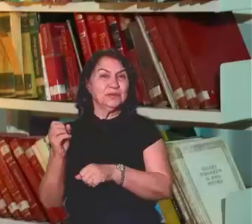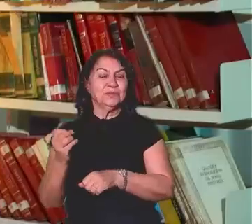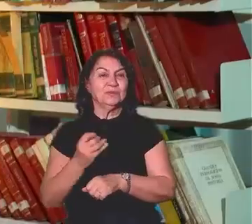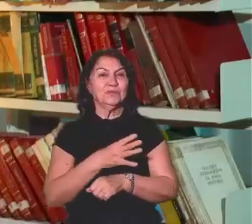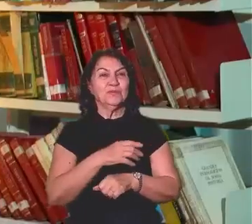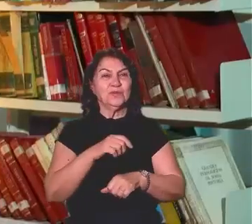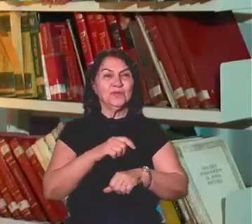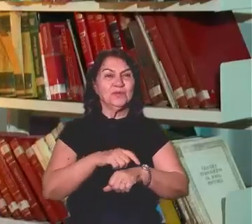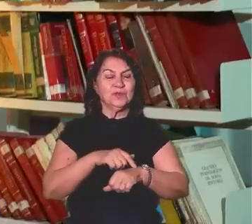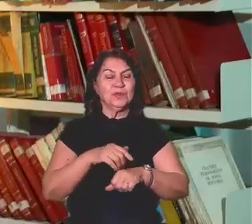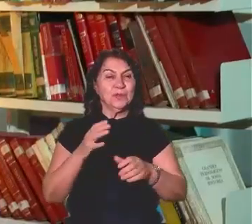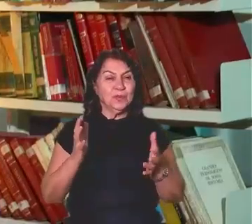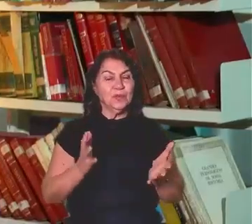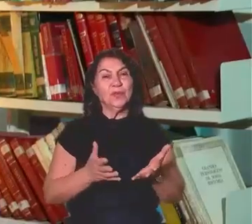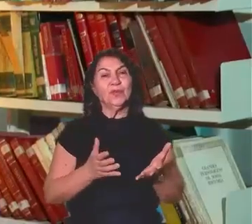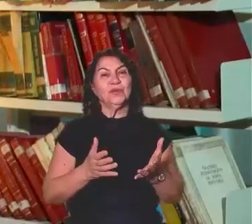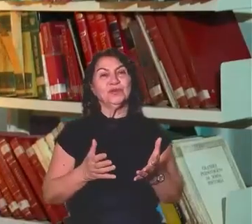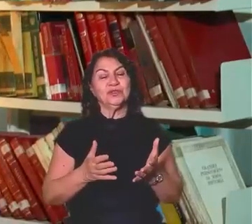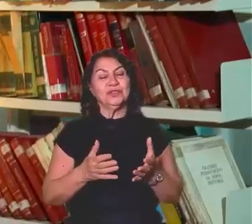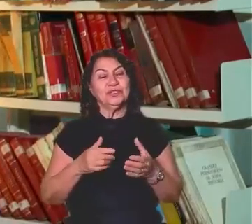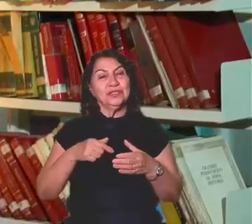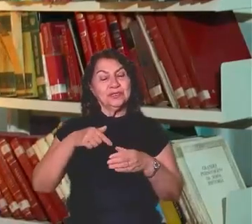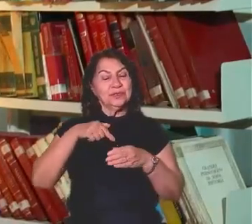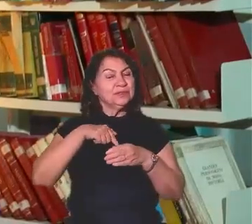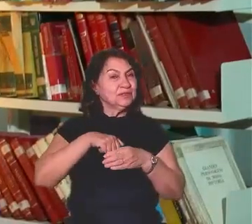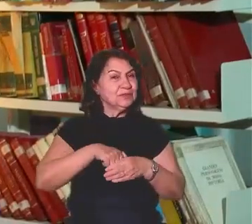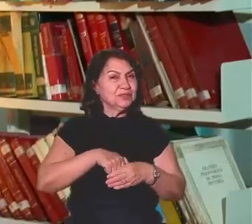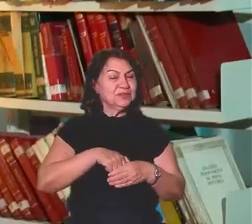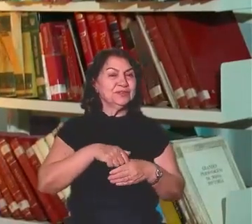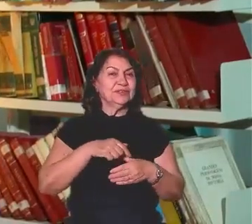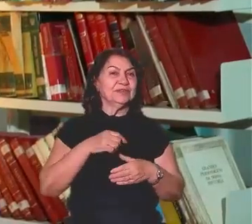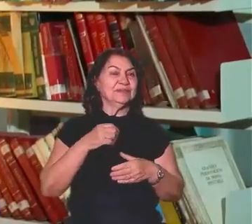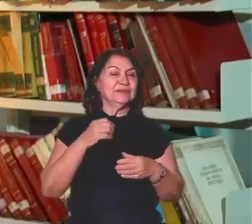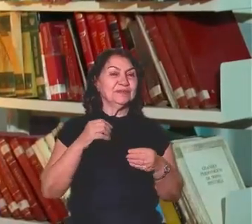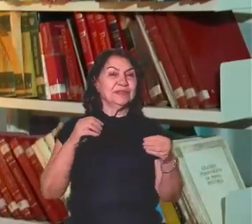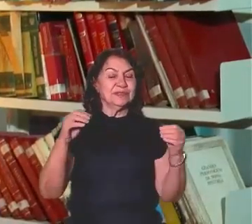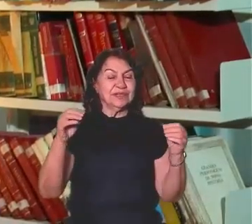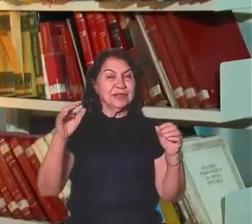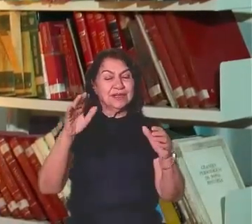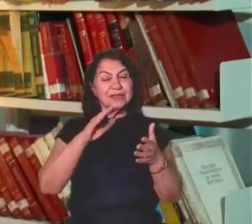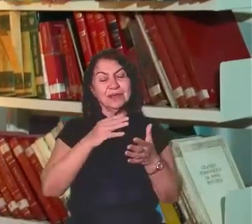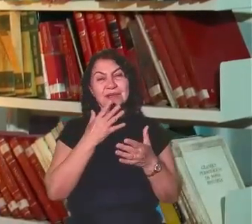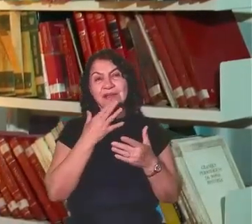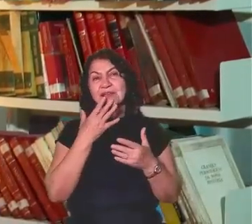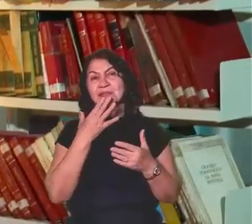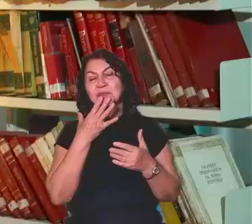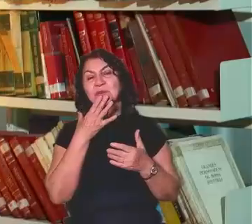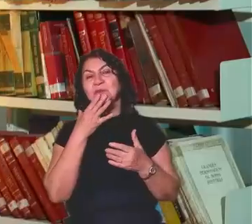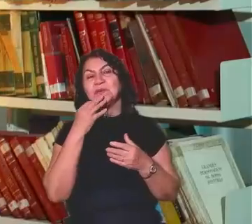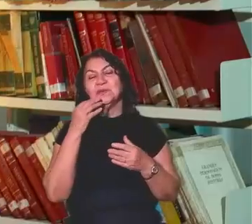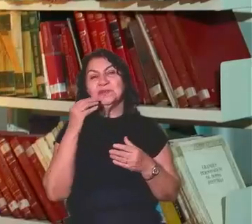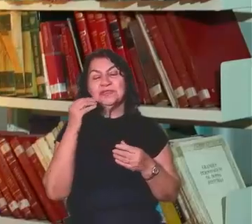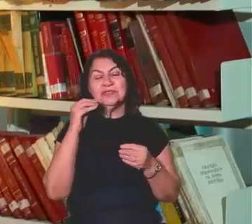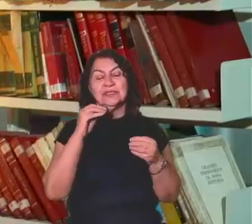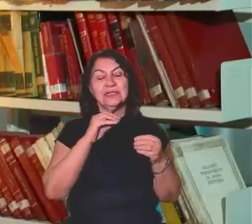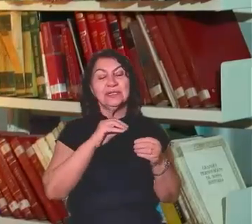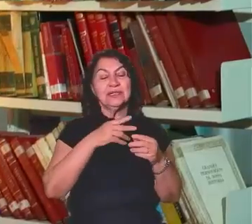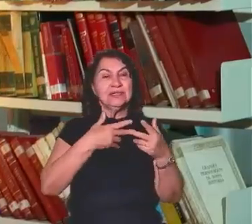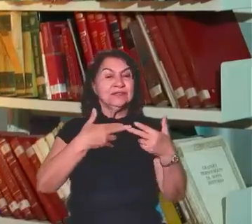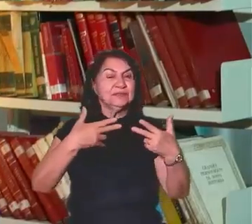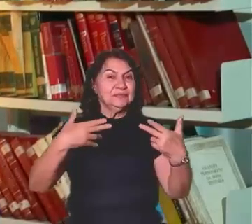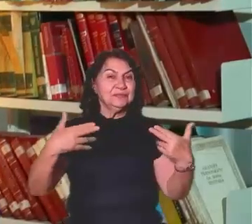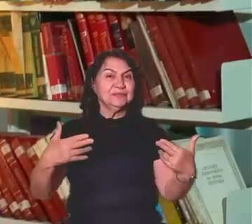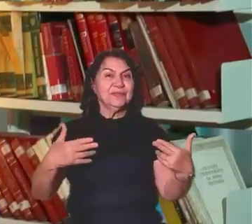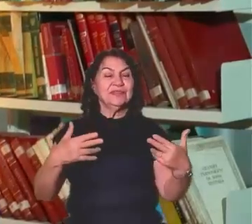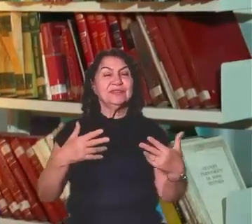hoje, dessa obscuridade, vocês estão colorindo, né? Então, essa ideia de colorir, e essa pluralidade. E os